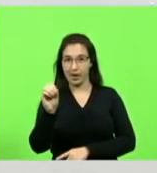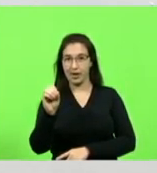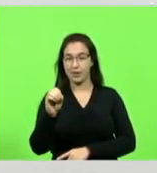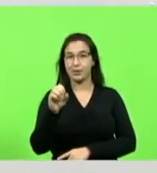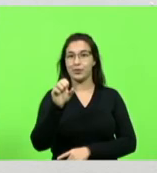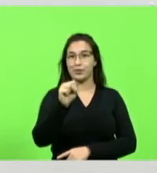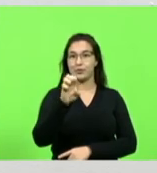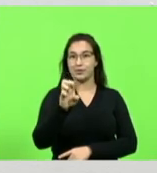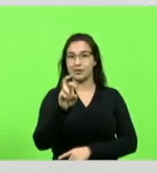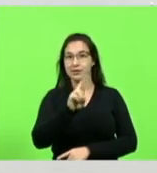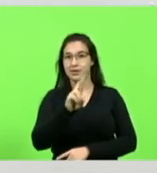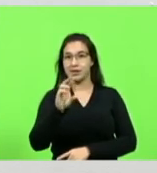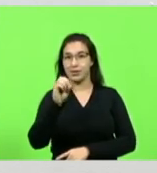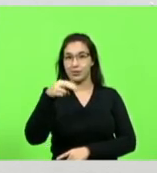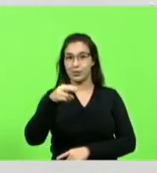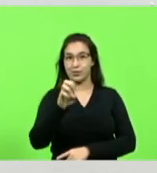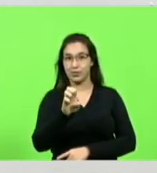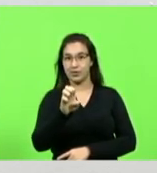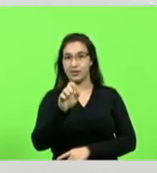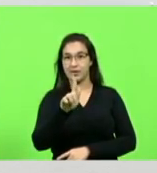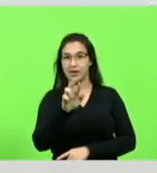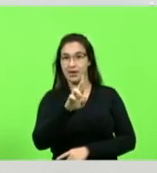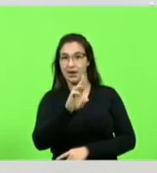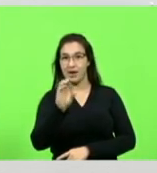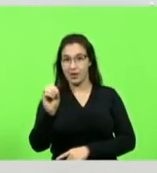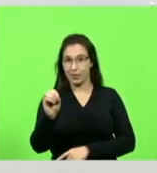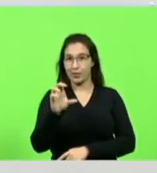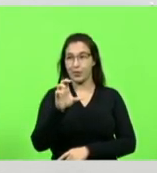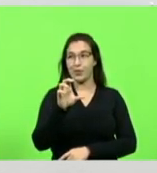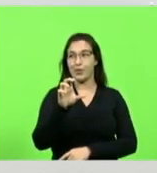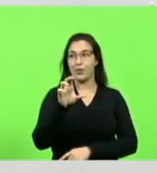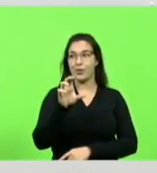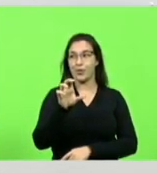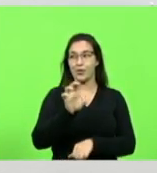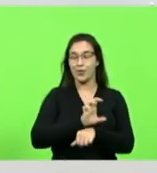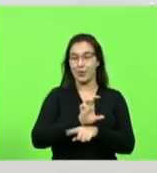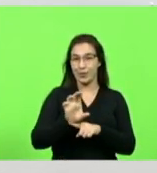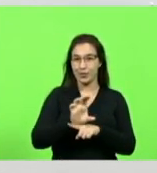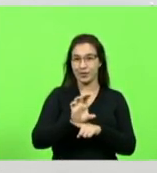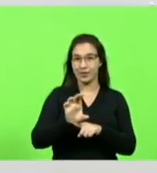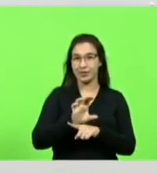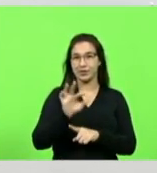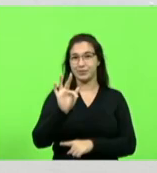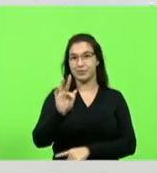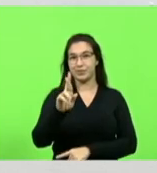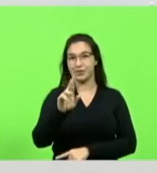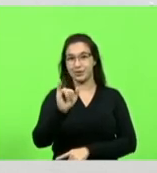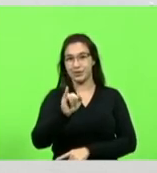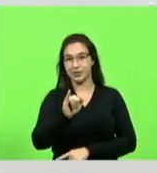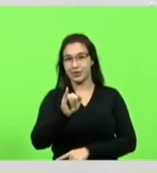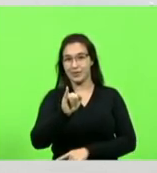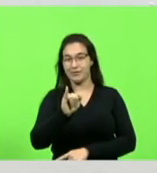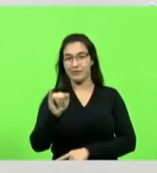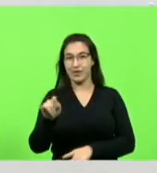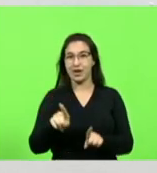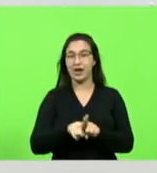Negro, Curitibanos, Fraiburgo, Frei Rogério,